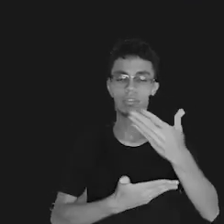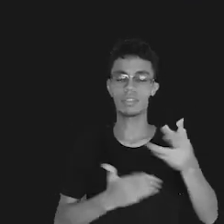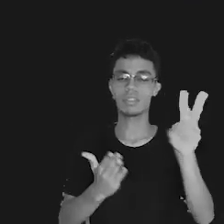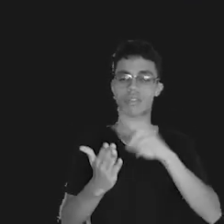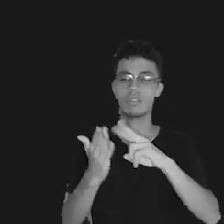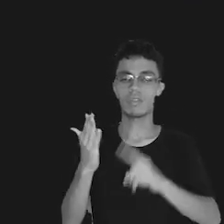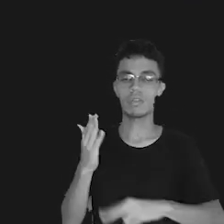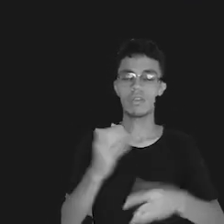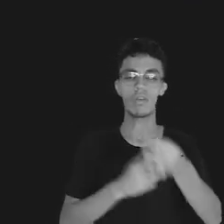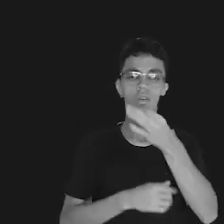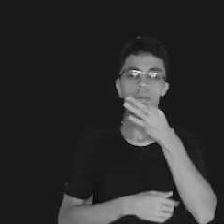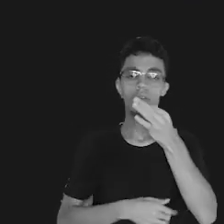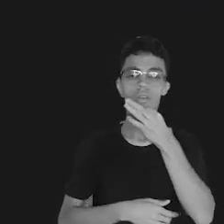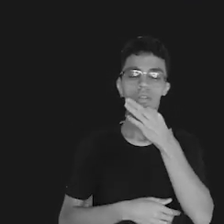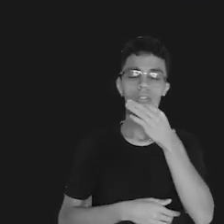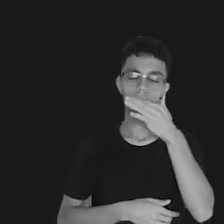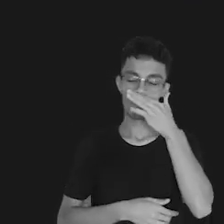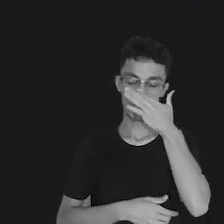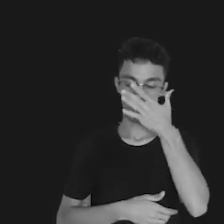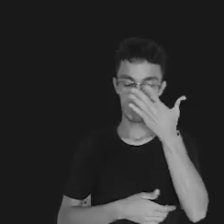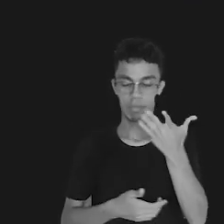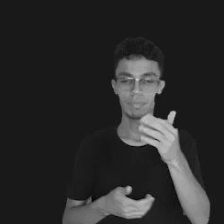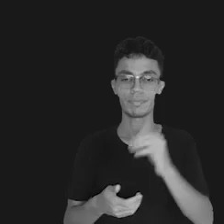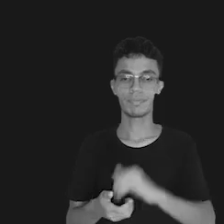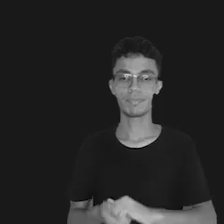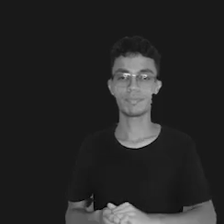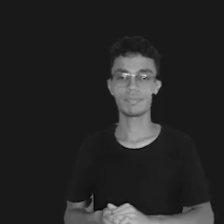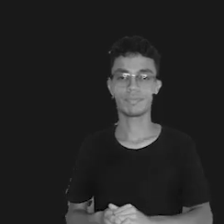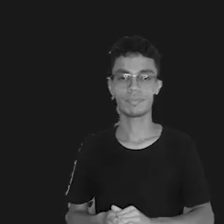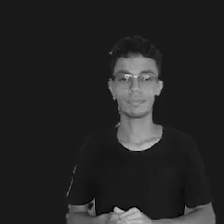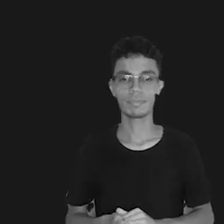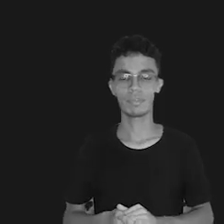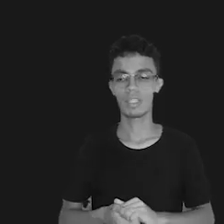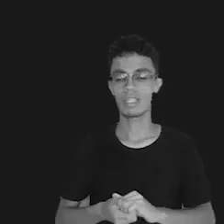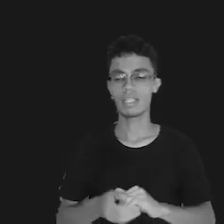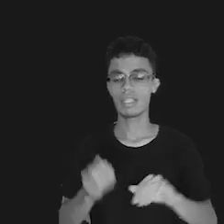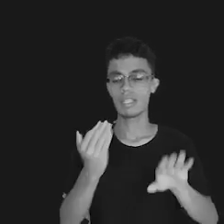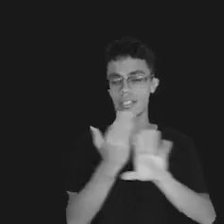leitura. Então, é isso.